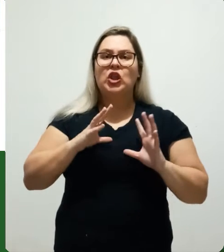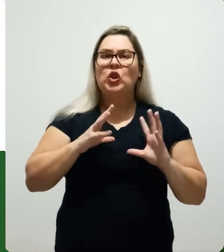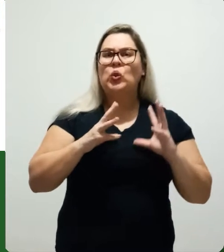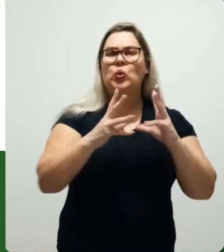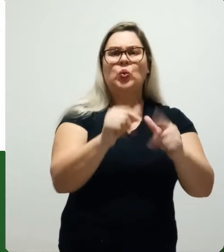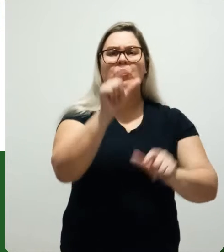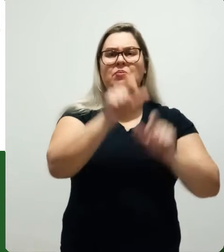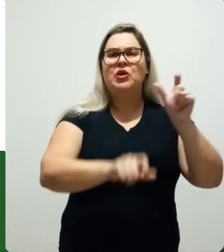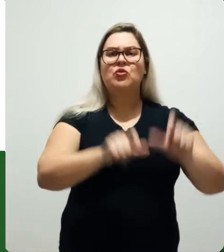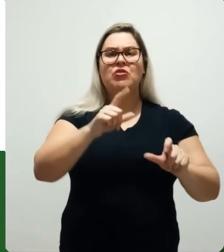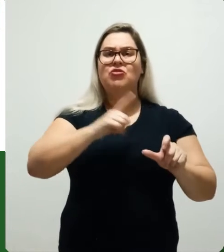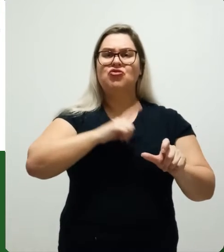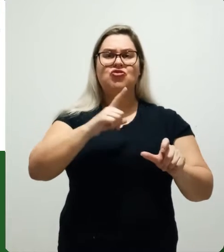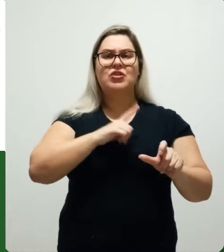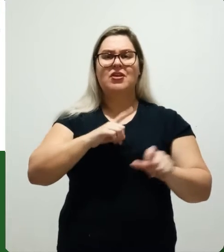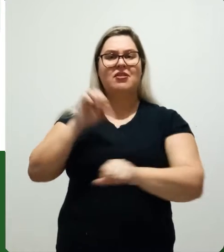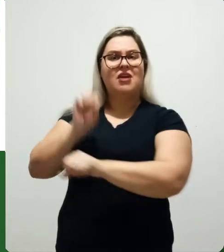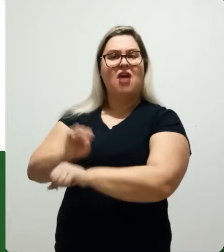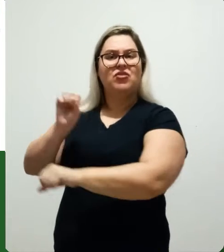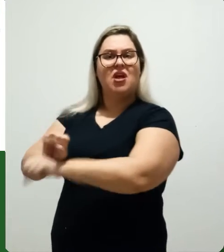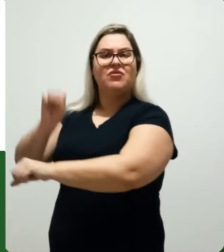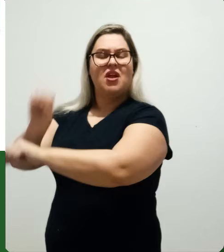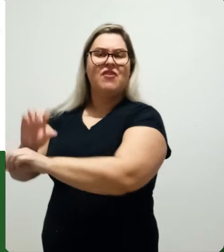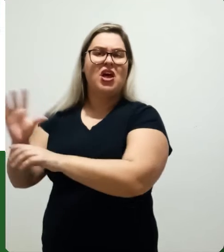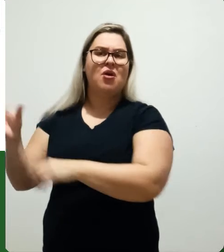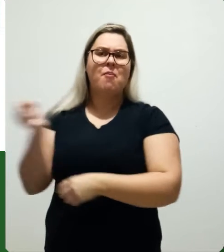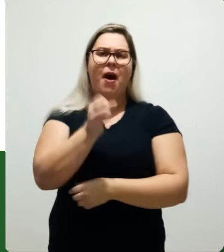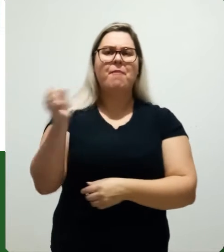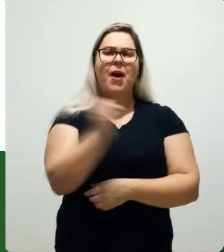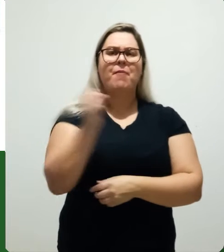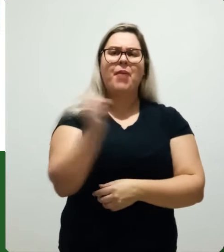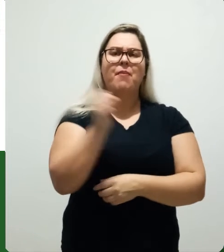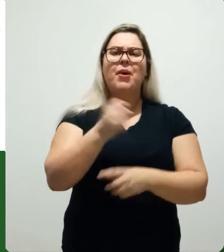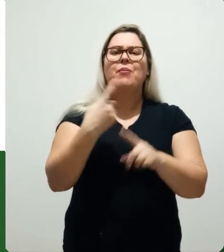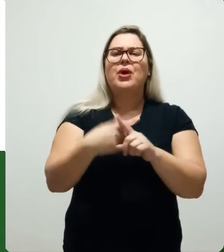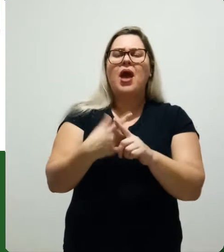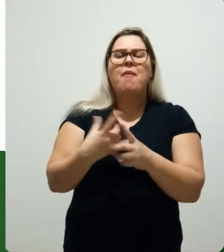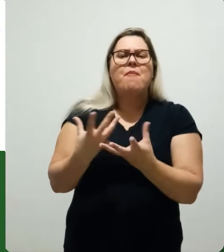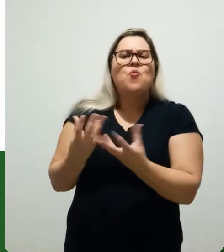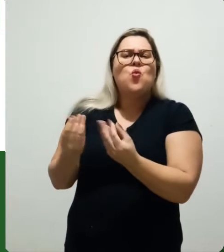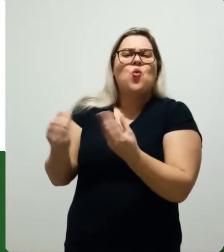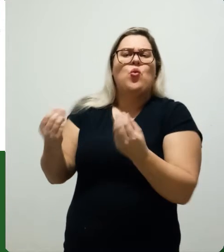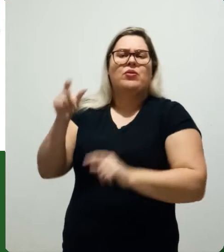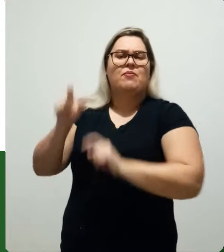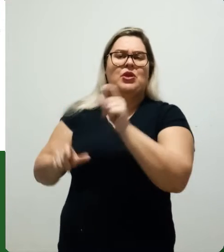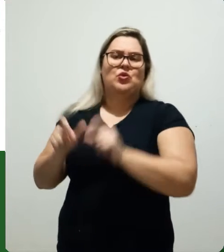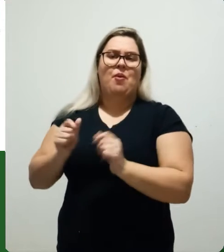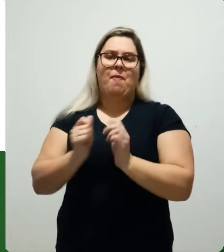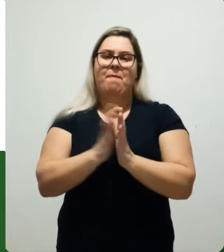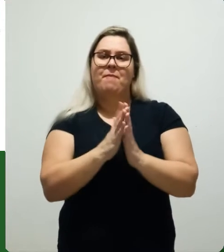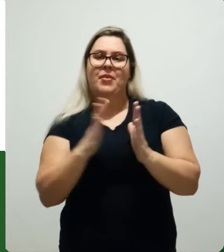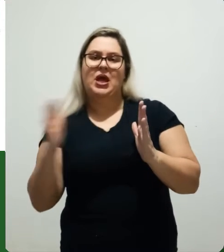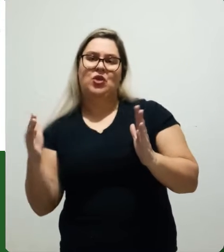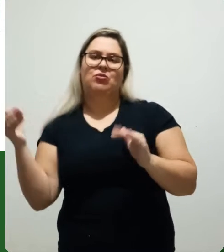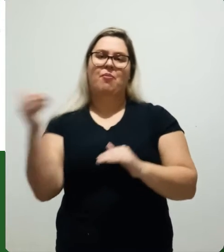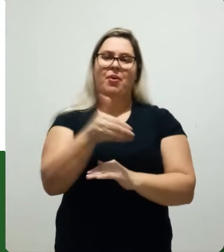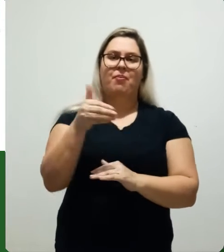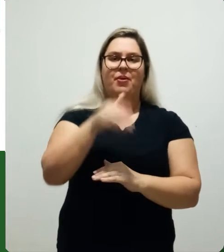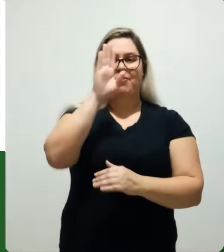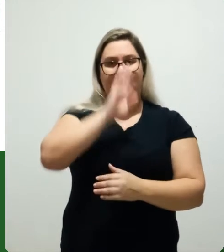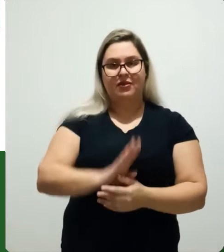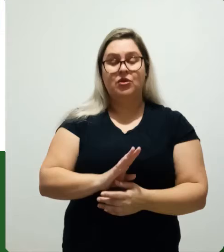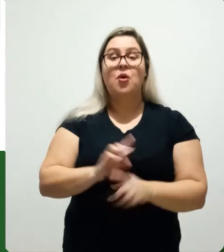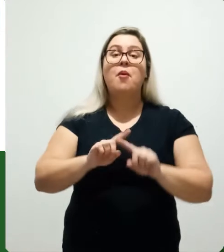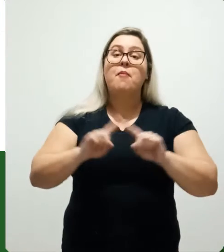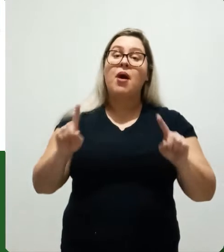seus escravos, até alguns escravos libertos eram nomes de escravos de tantas pessoas que tinham e que vieram nesse período.